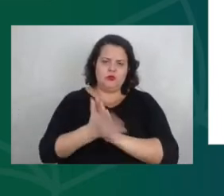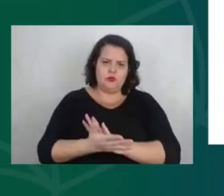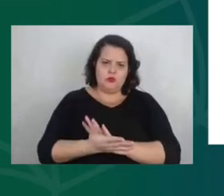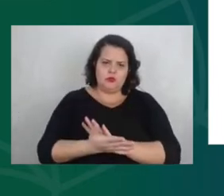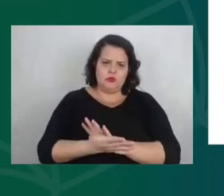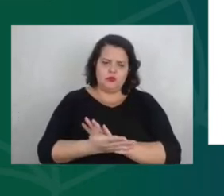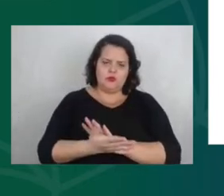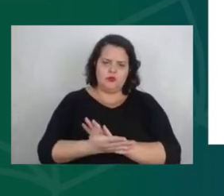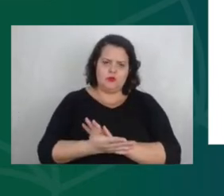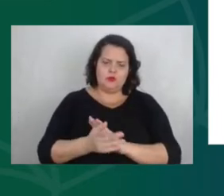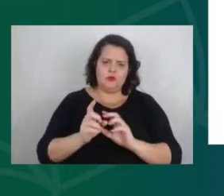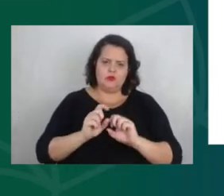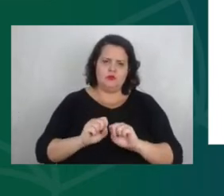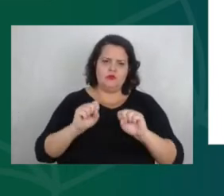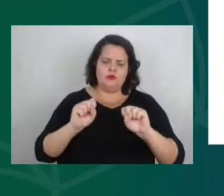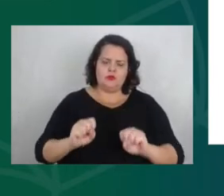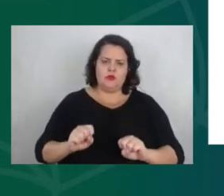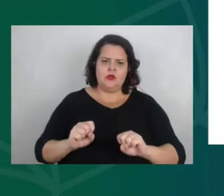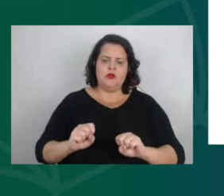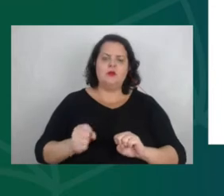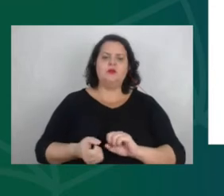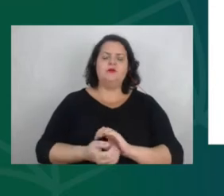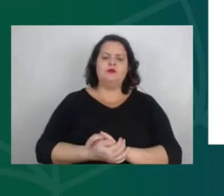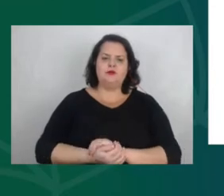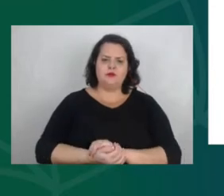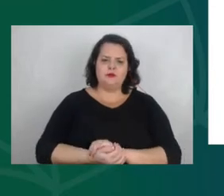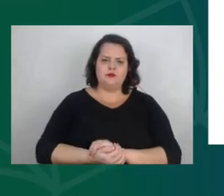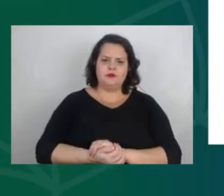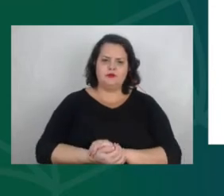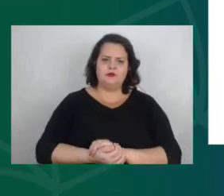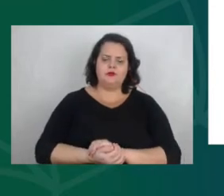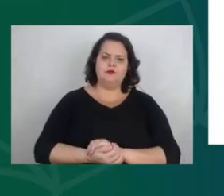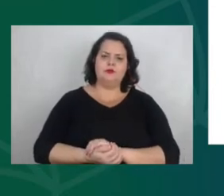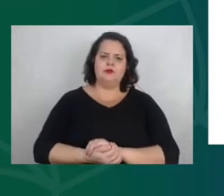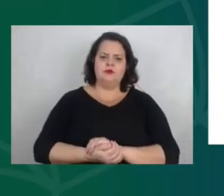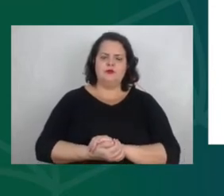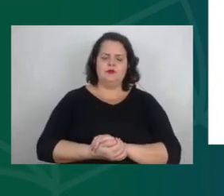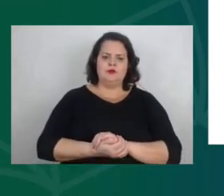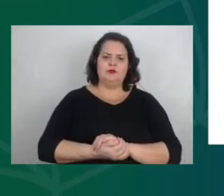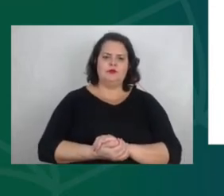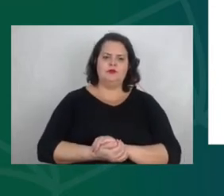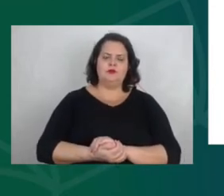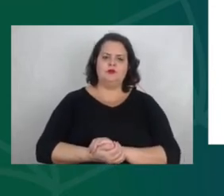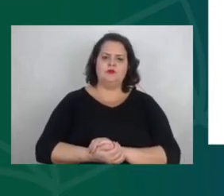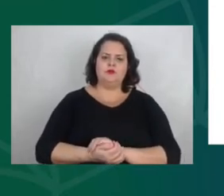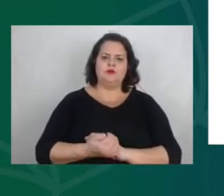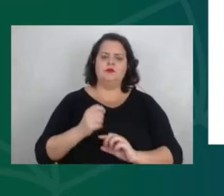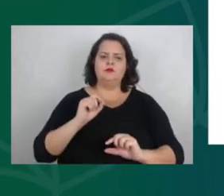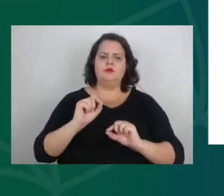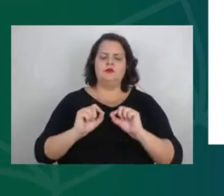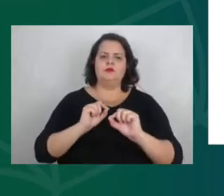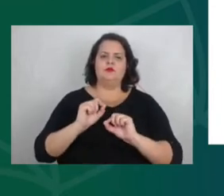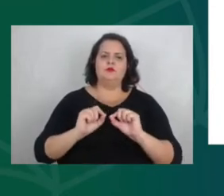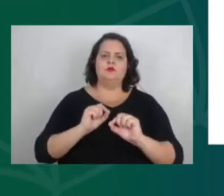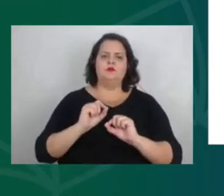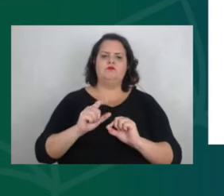sistema, podem fixar evitar a